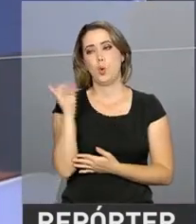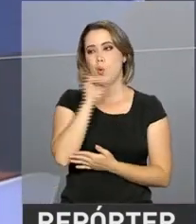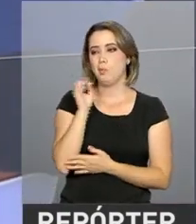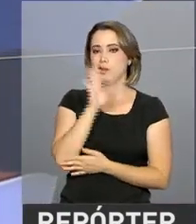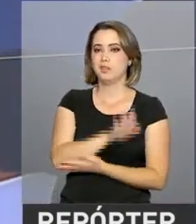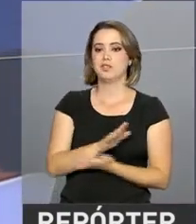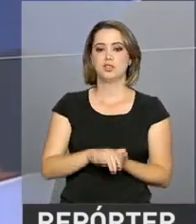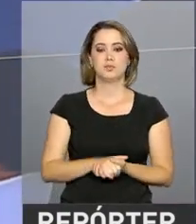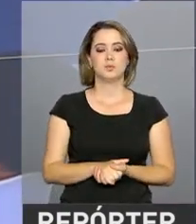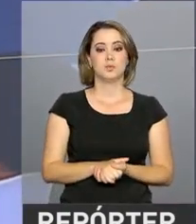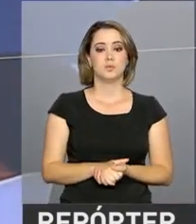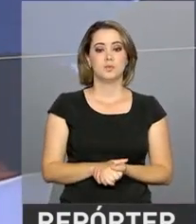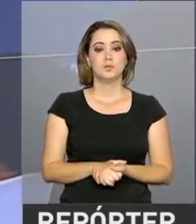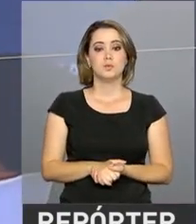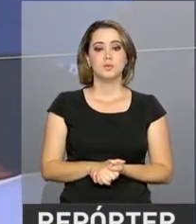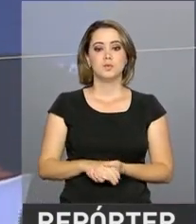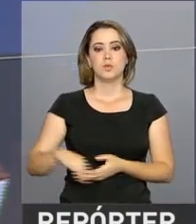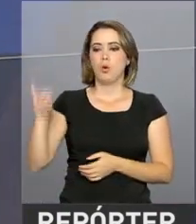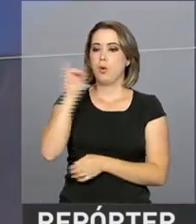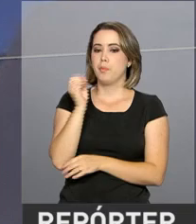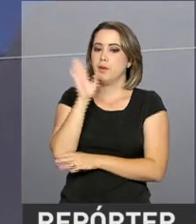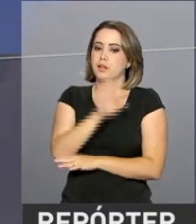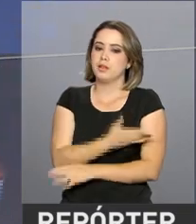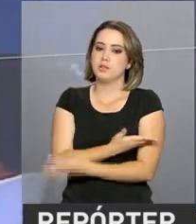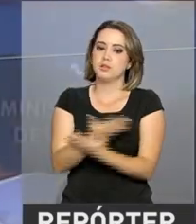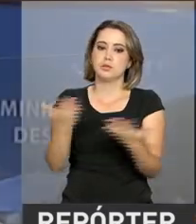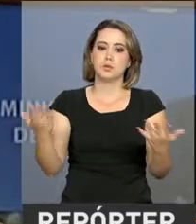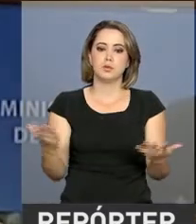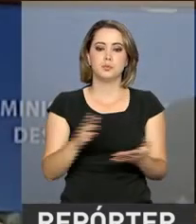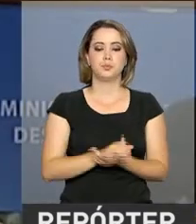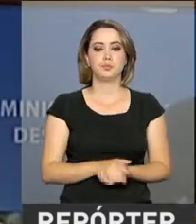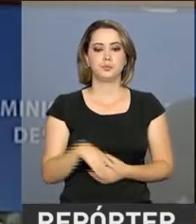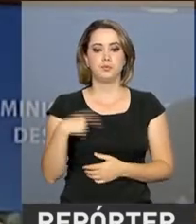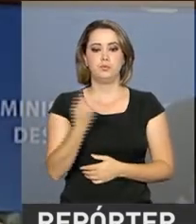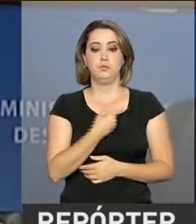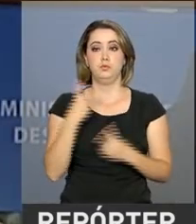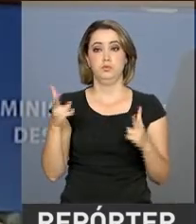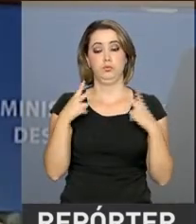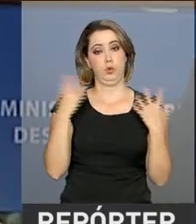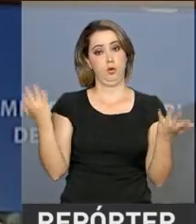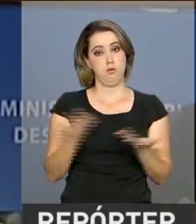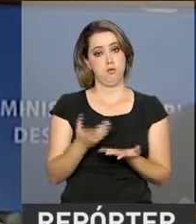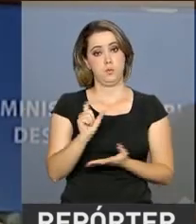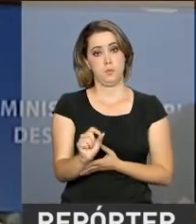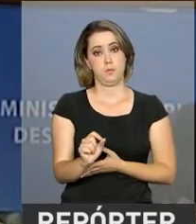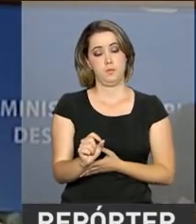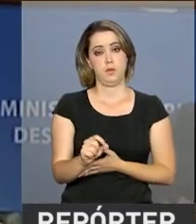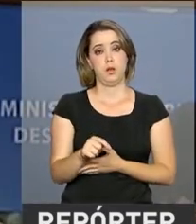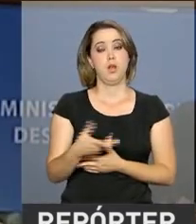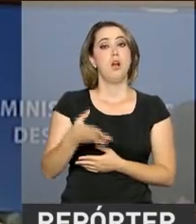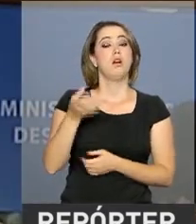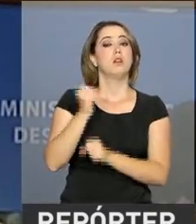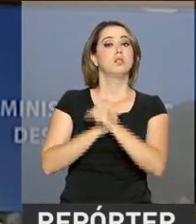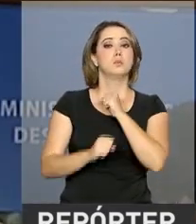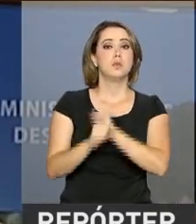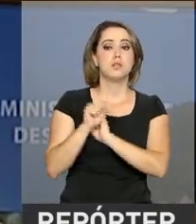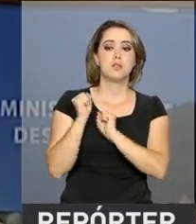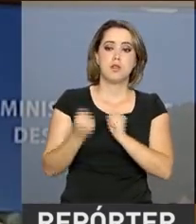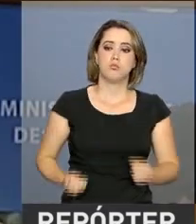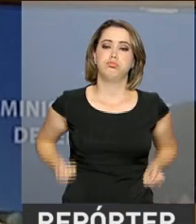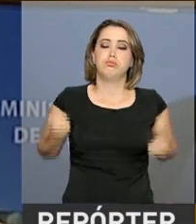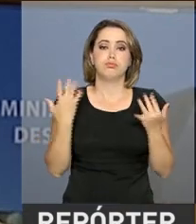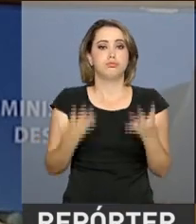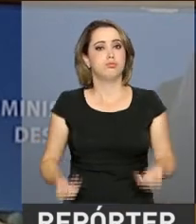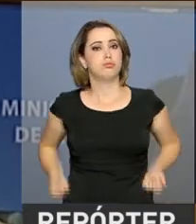boa tarde para você. Olá, Roberto. Boa tarde a todos que nos acompanham neste momento. Pois é, no ano passado, os gastos com